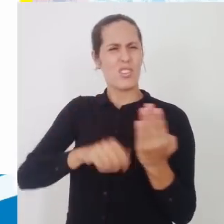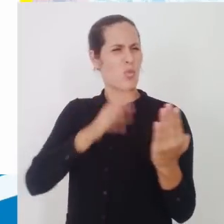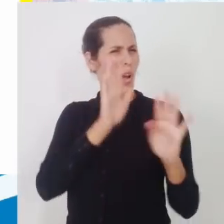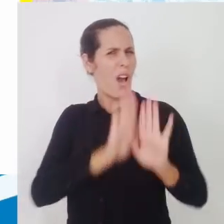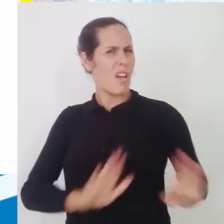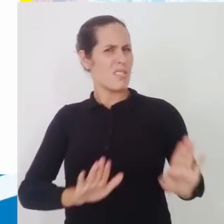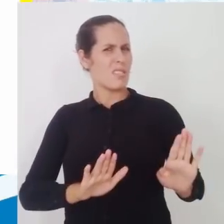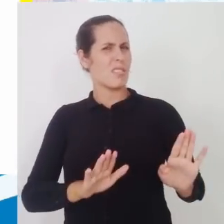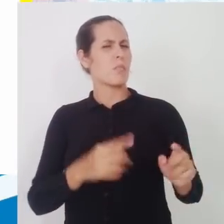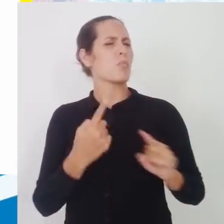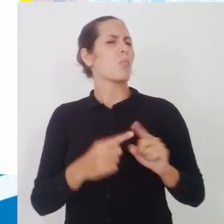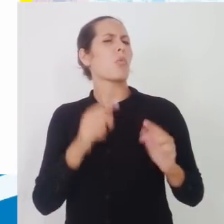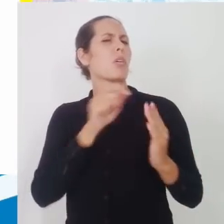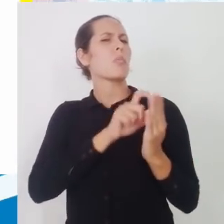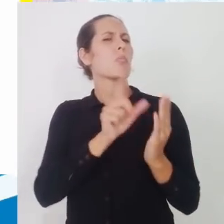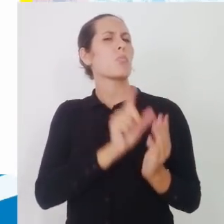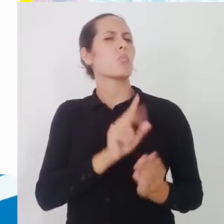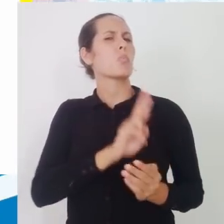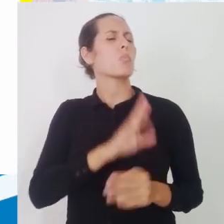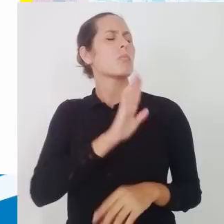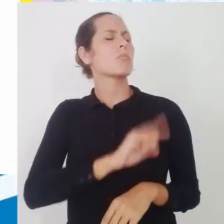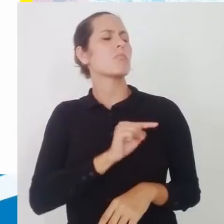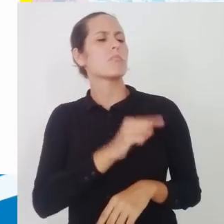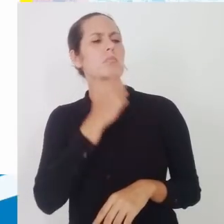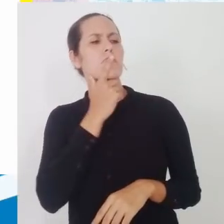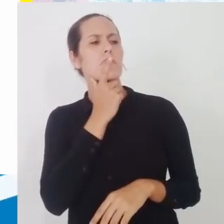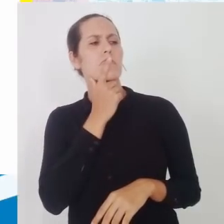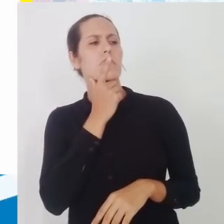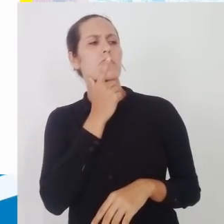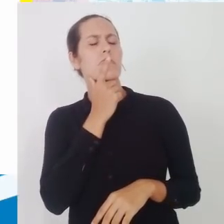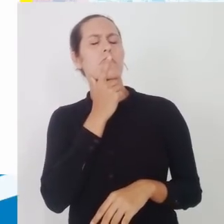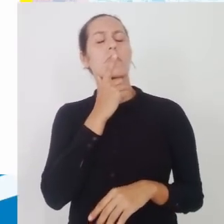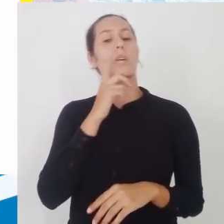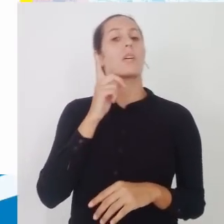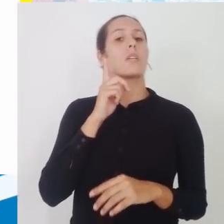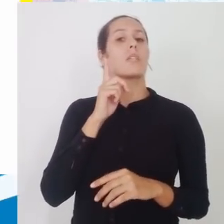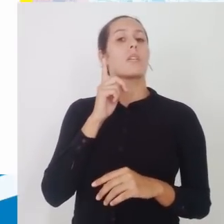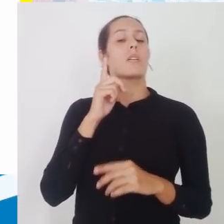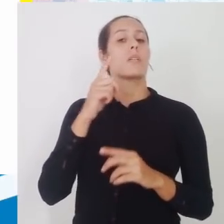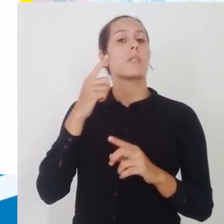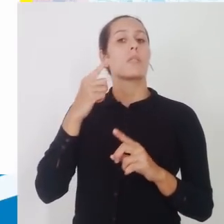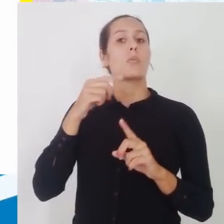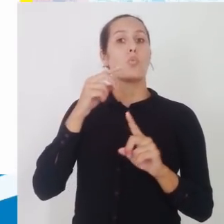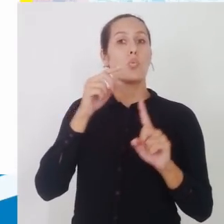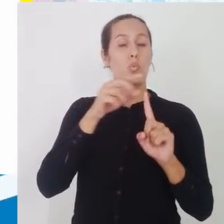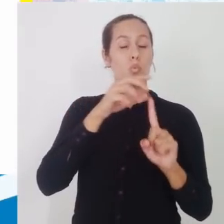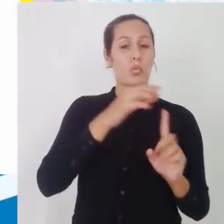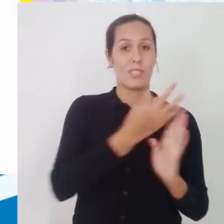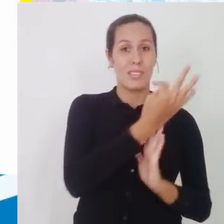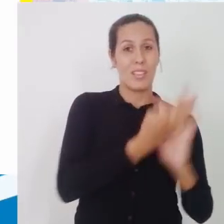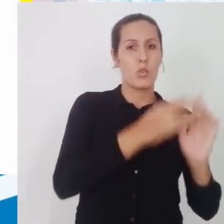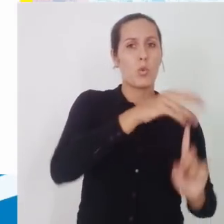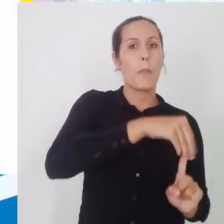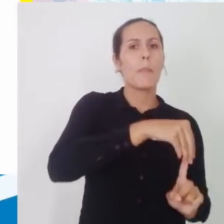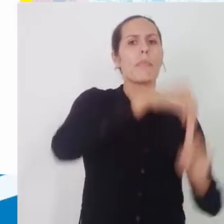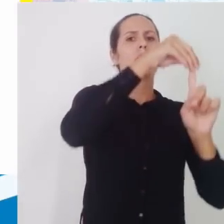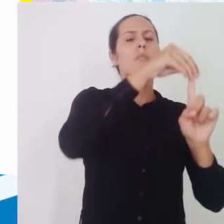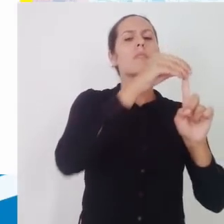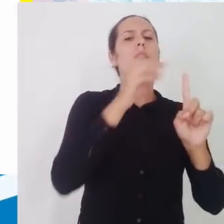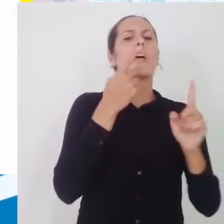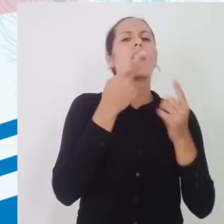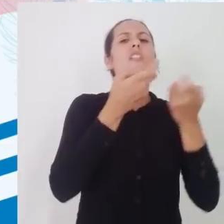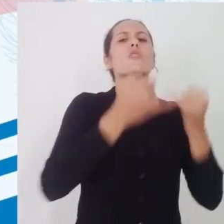ou seja, qual é a ideia central desse texto? E de que forma esse texto abordou esse